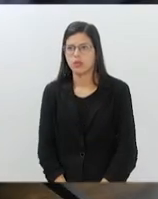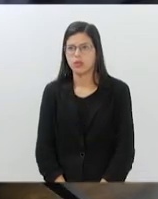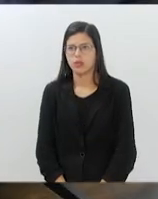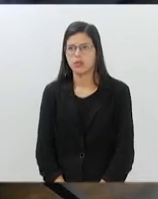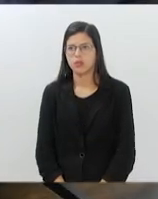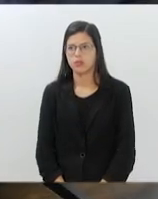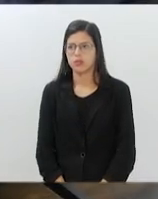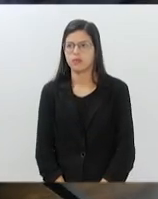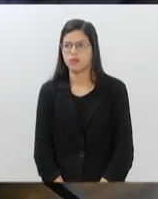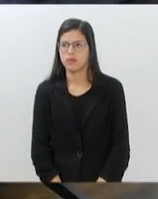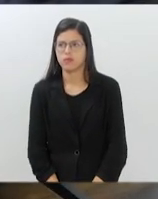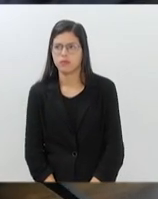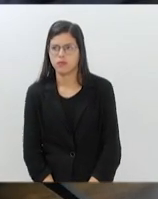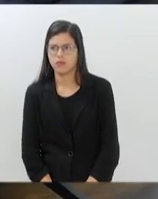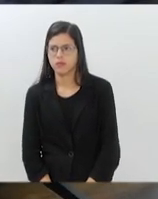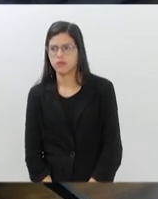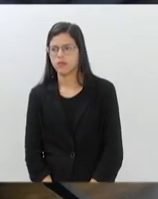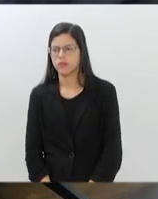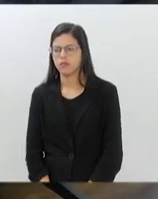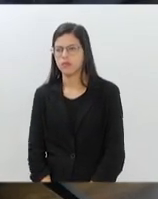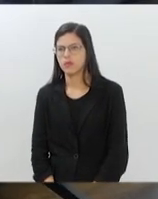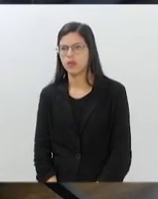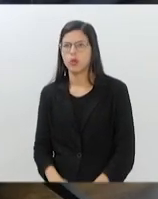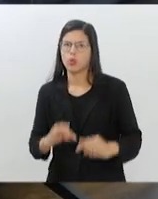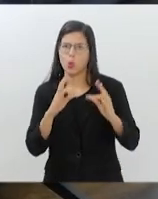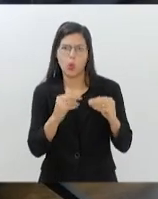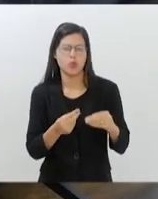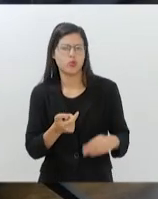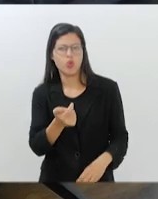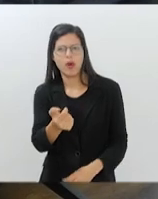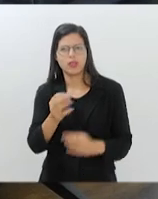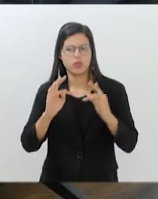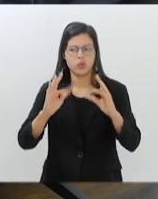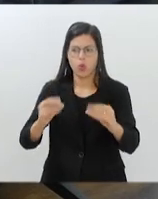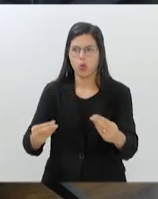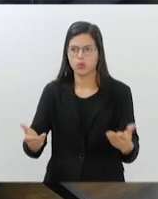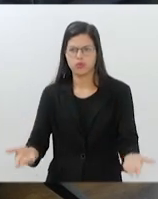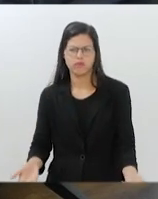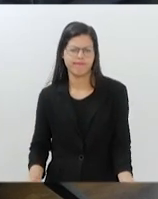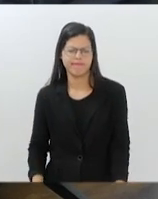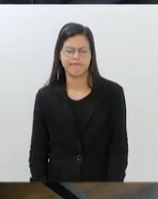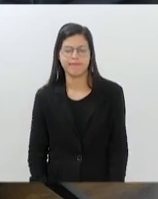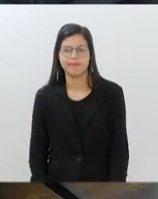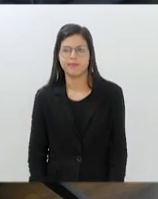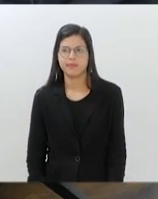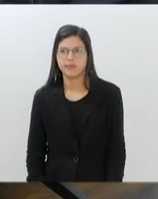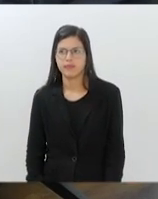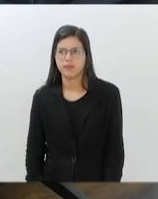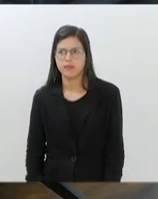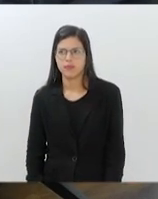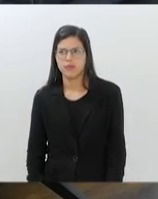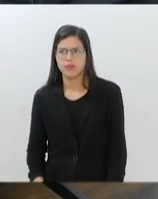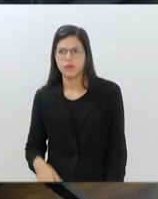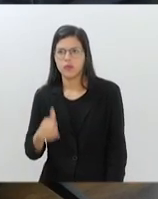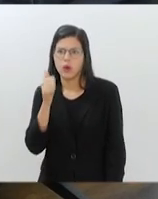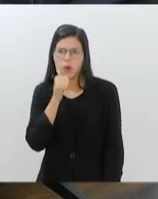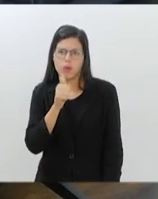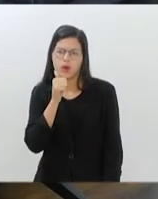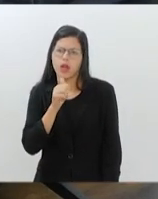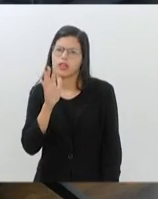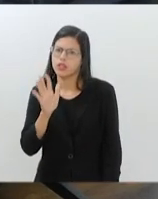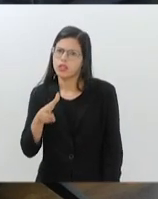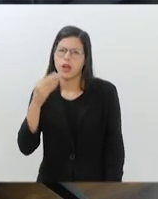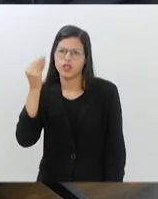todos todos a maioria tiveram lá pelo amor de Deus a senhora é mulher experimentada na vida